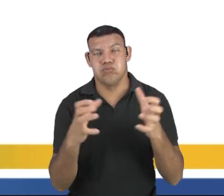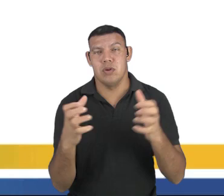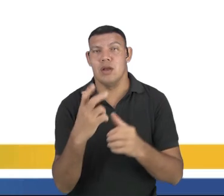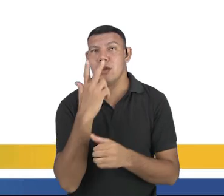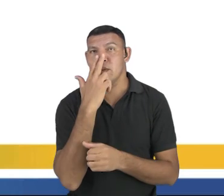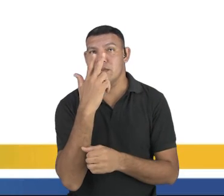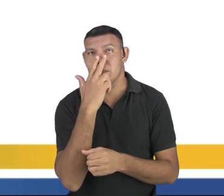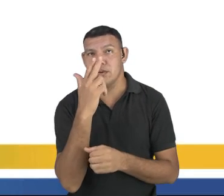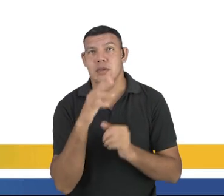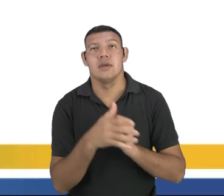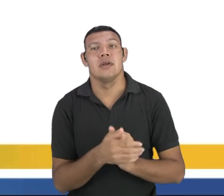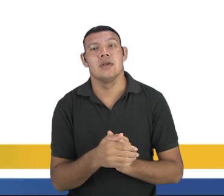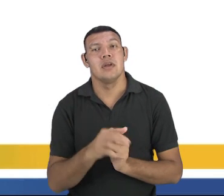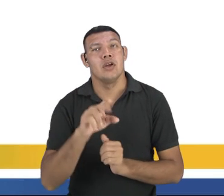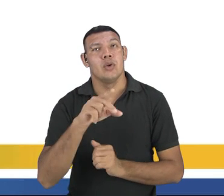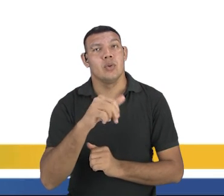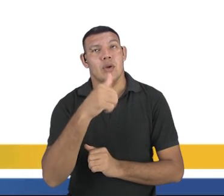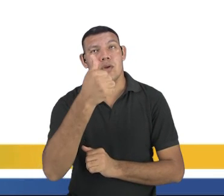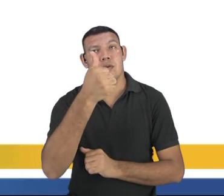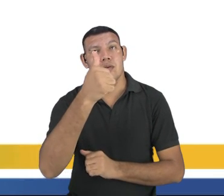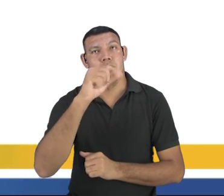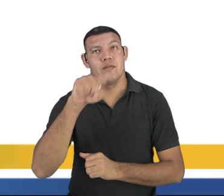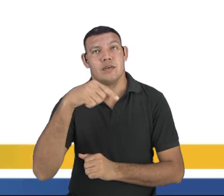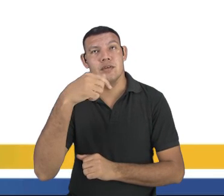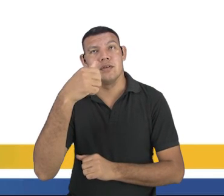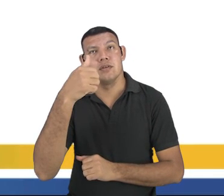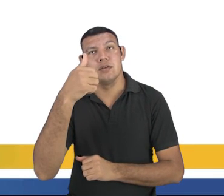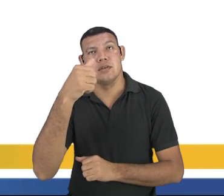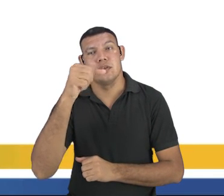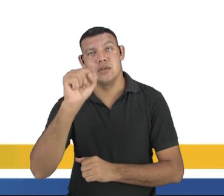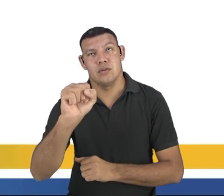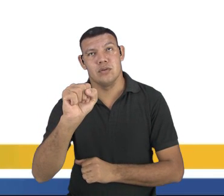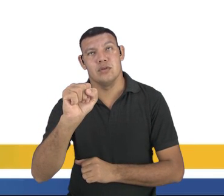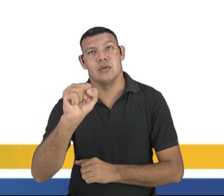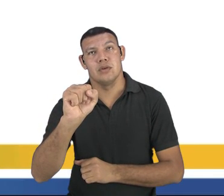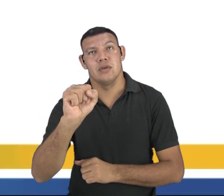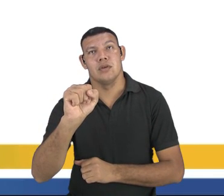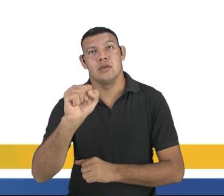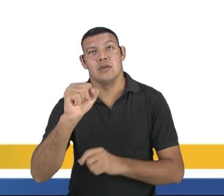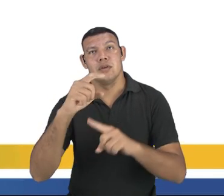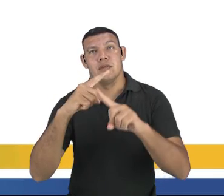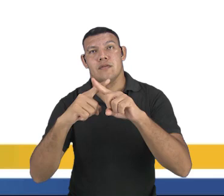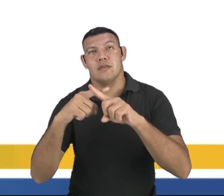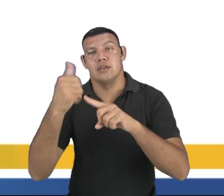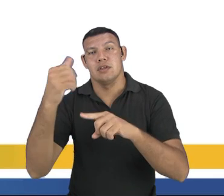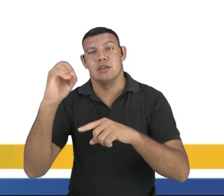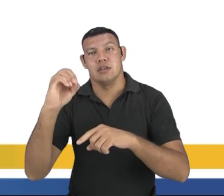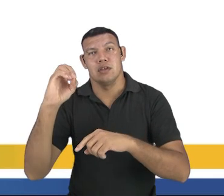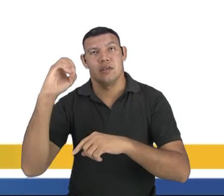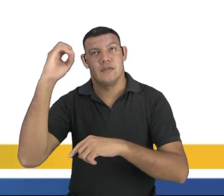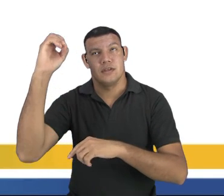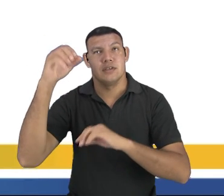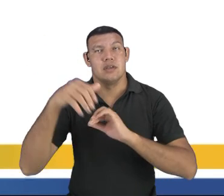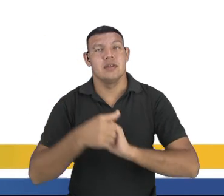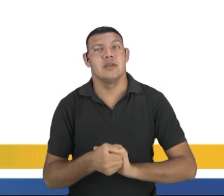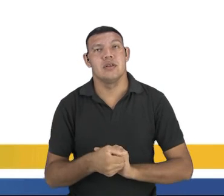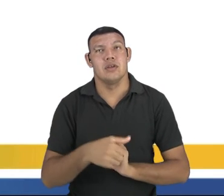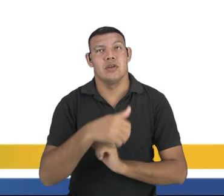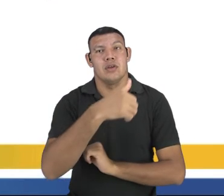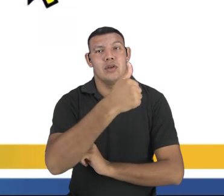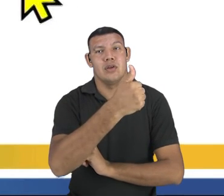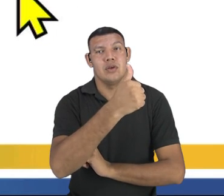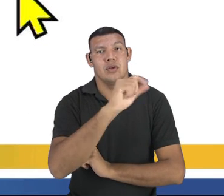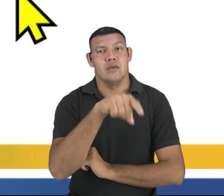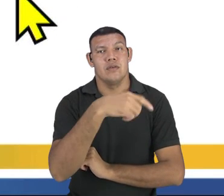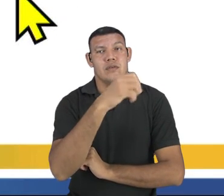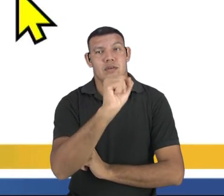igual a 0. Todo número elevado a 0 é igual a 1. Eu posso tirar esse termo aqui, né, sem nenhum prejuízo, e dar 1,8. Então, terminamos